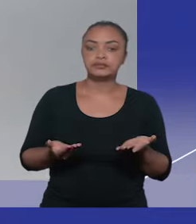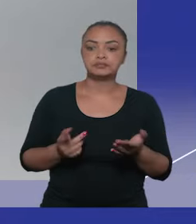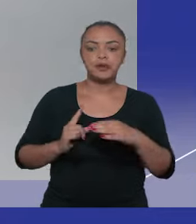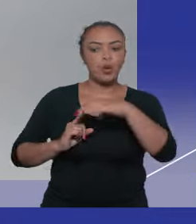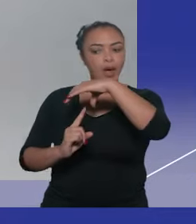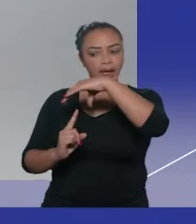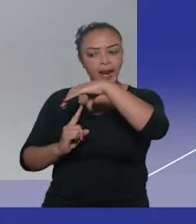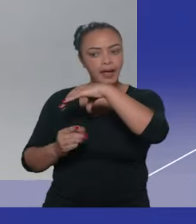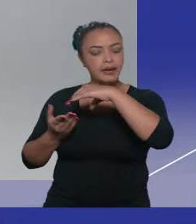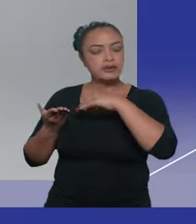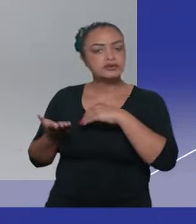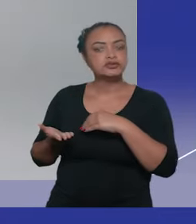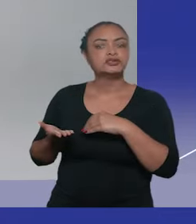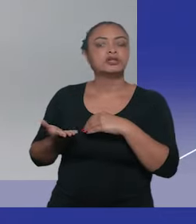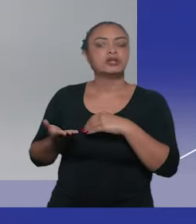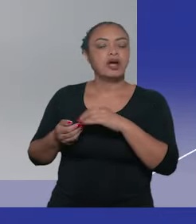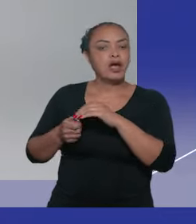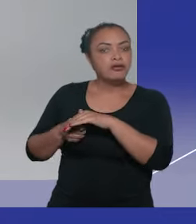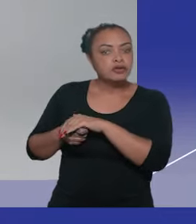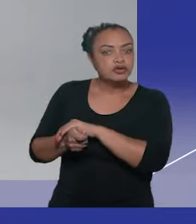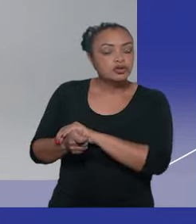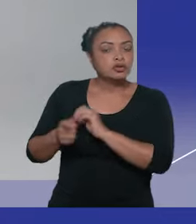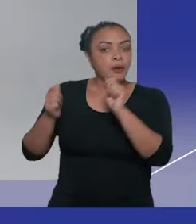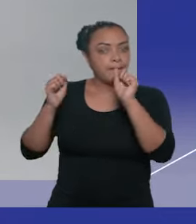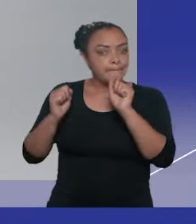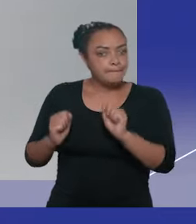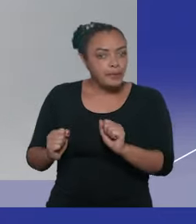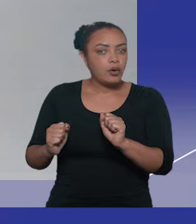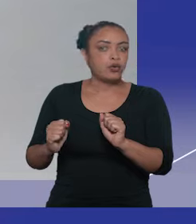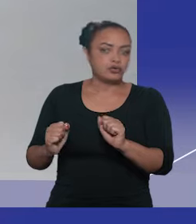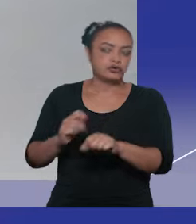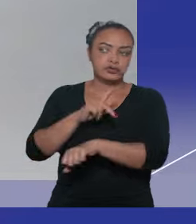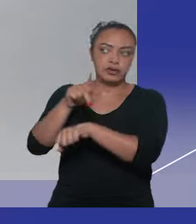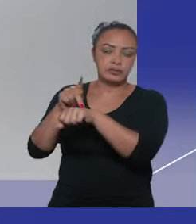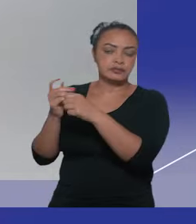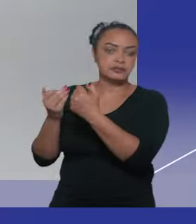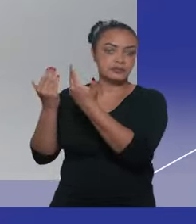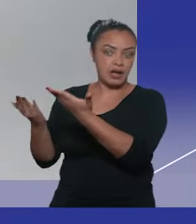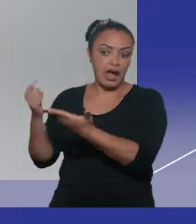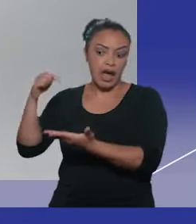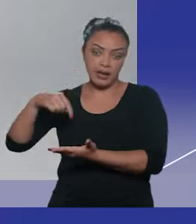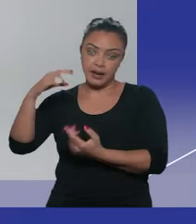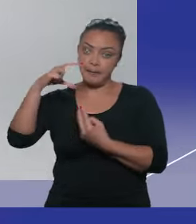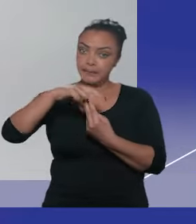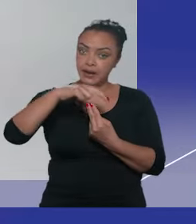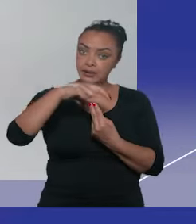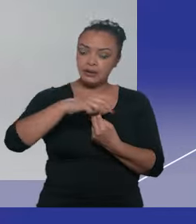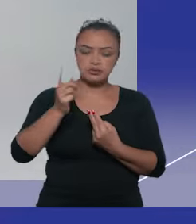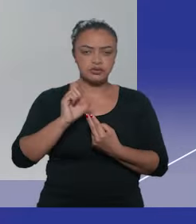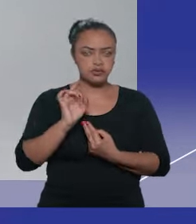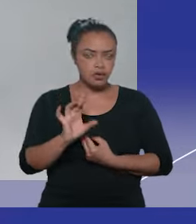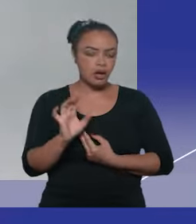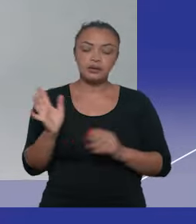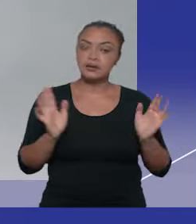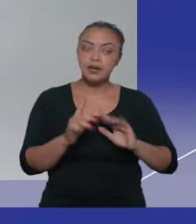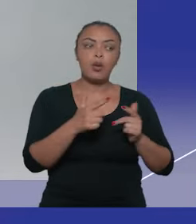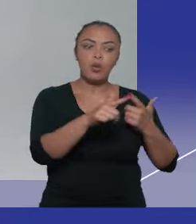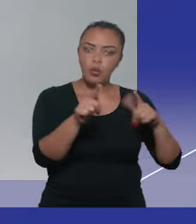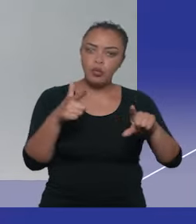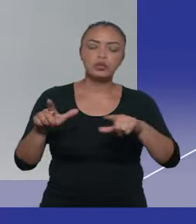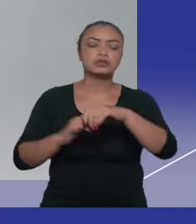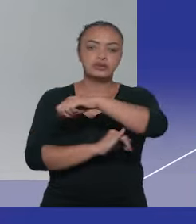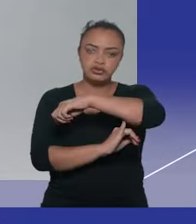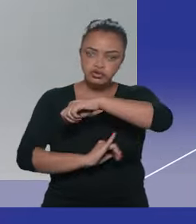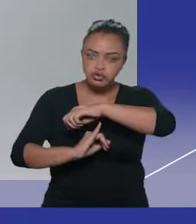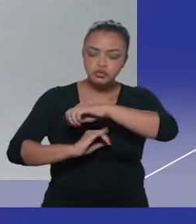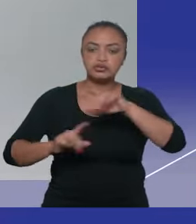E hoje já não é de hoje em dia, o cliente O investidor pode acessar o mercado internacional, não